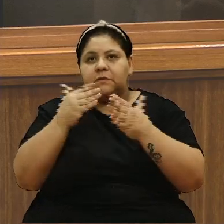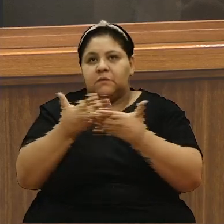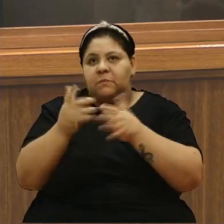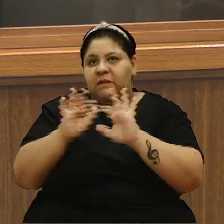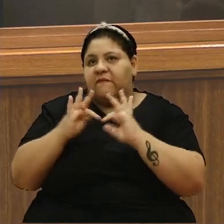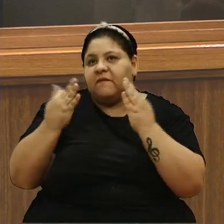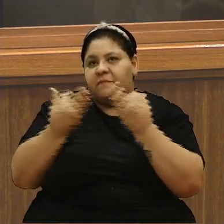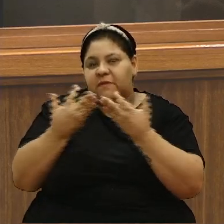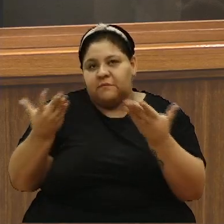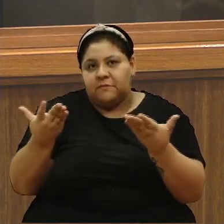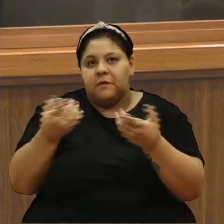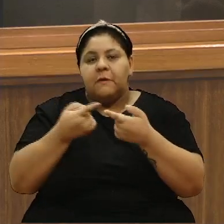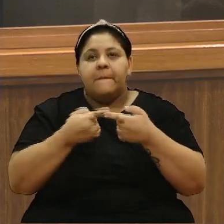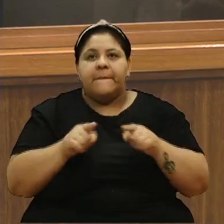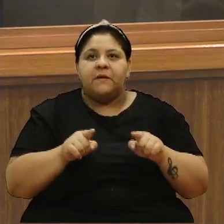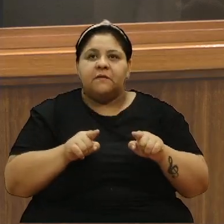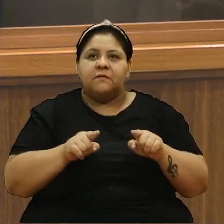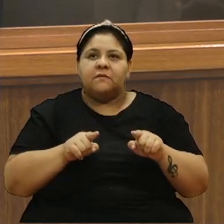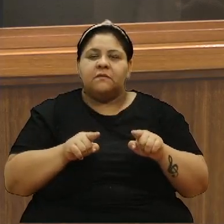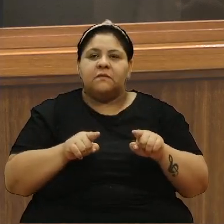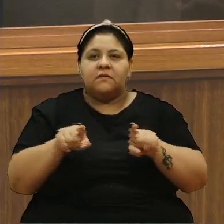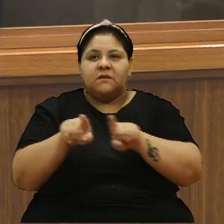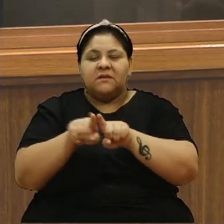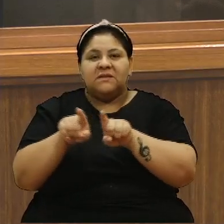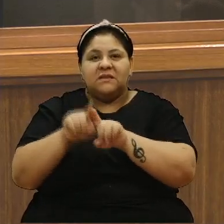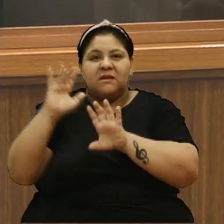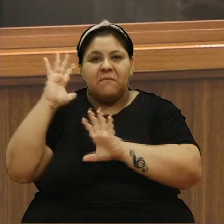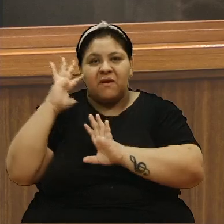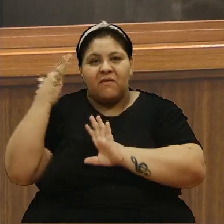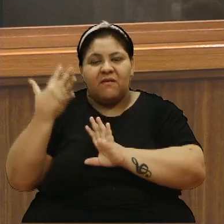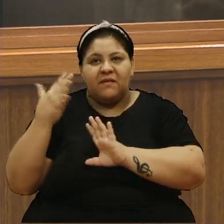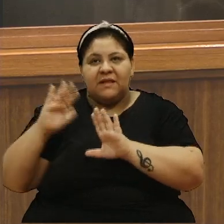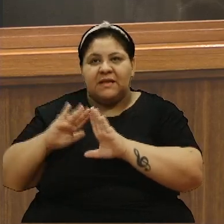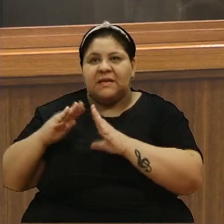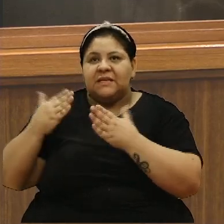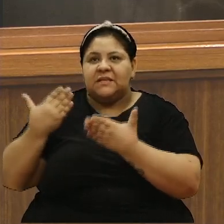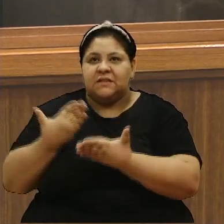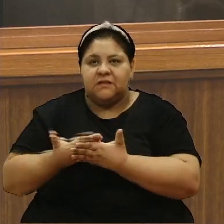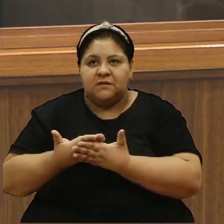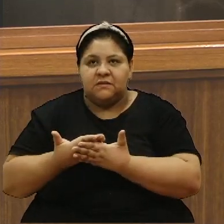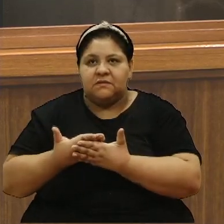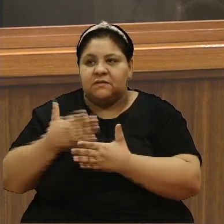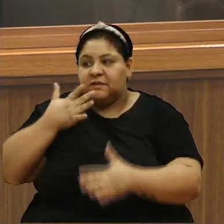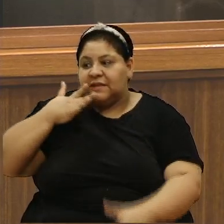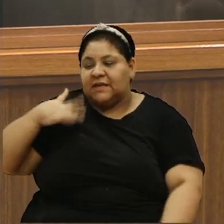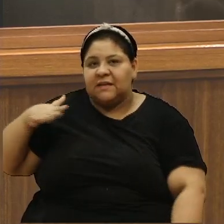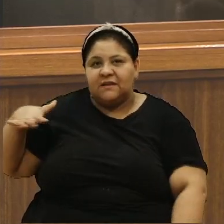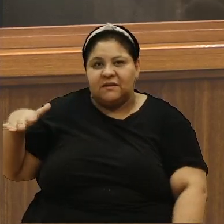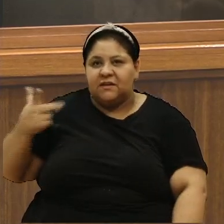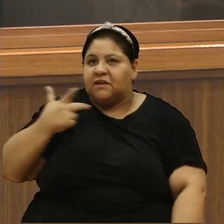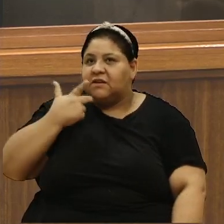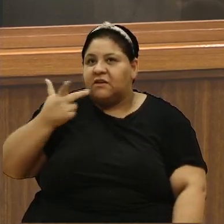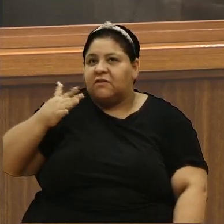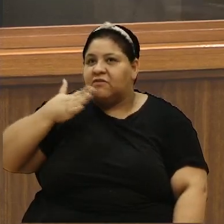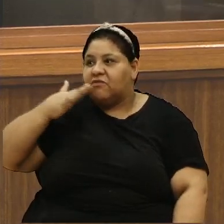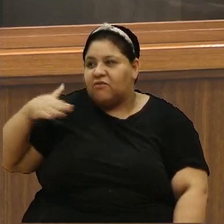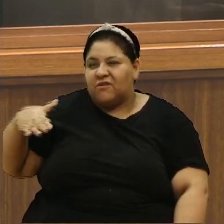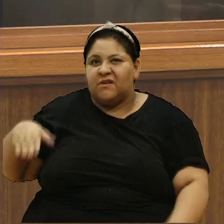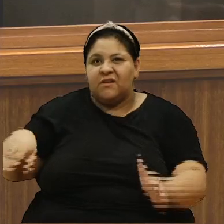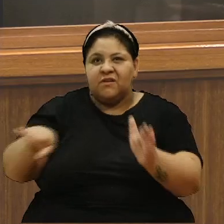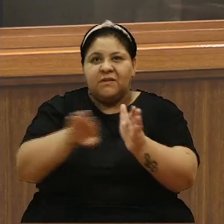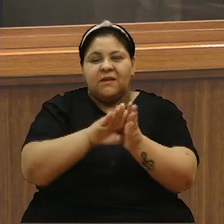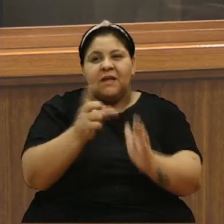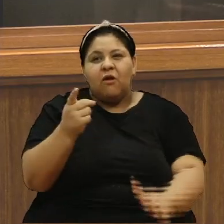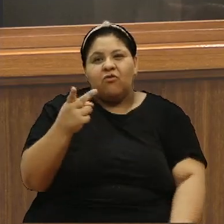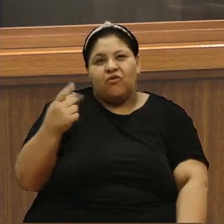família. Mas, muitas vezes, isso também acontece na escola da criança, eu falo criança, que até os 12